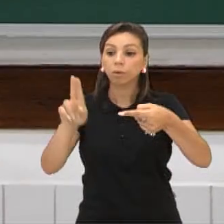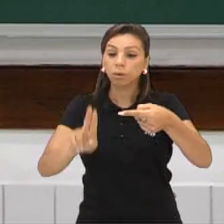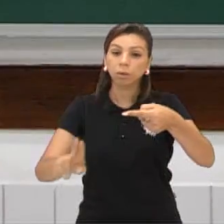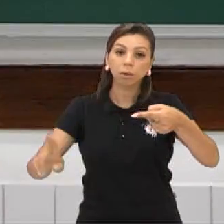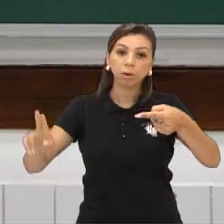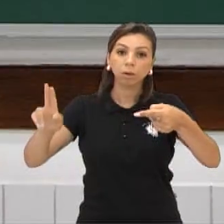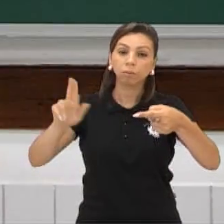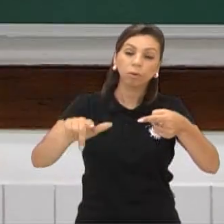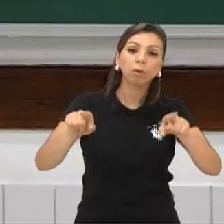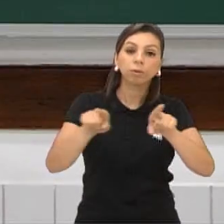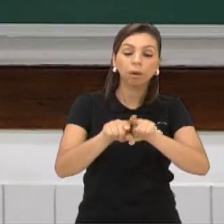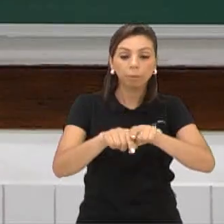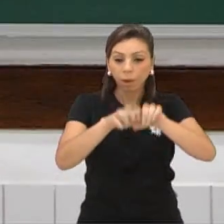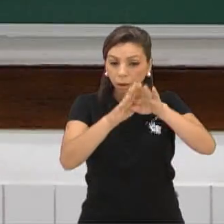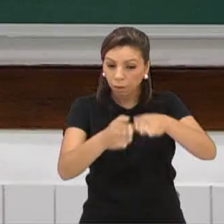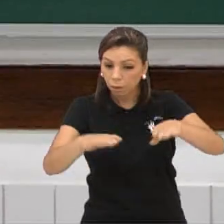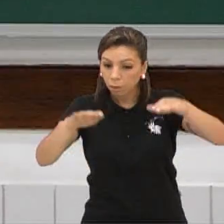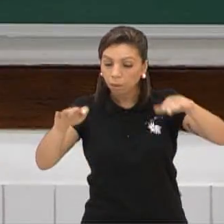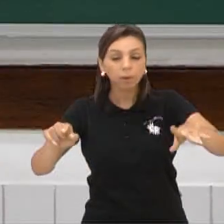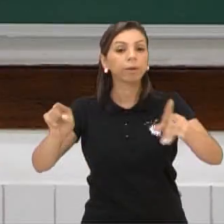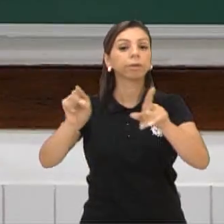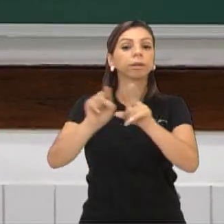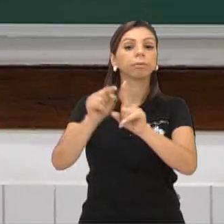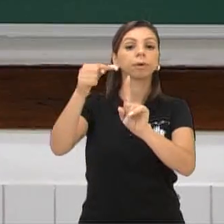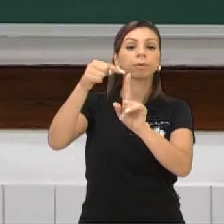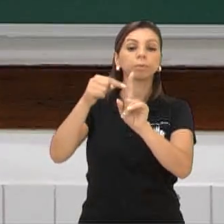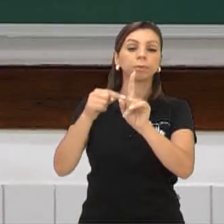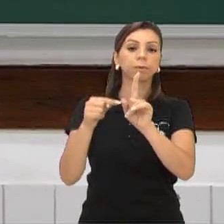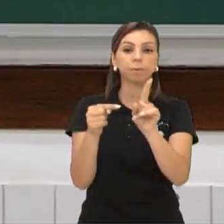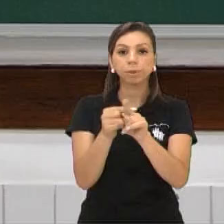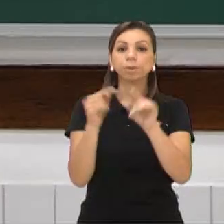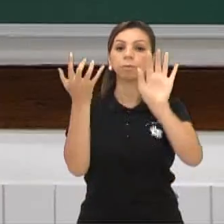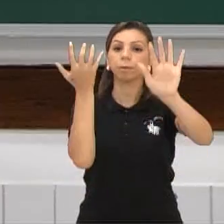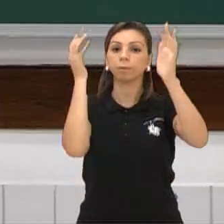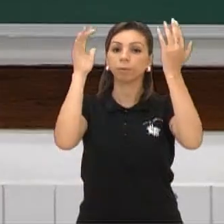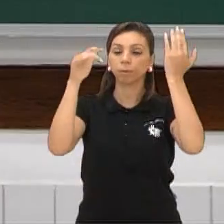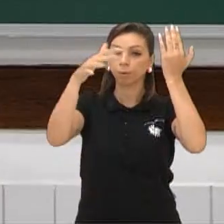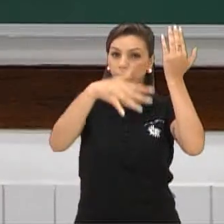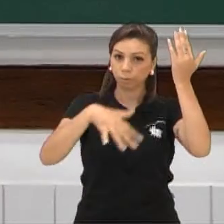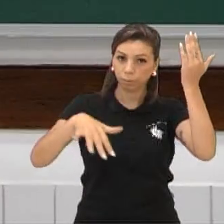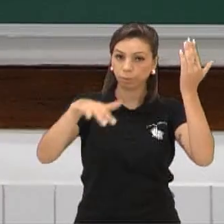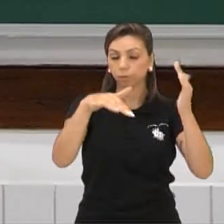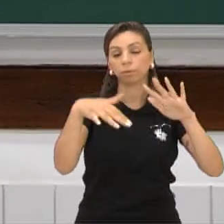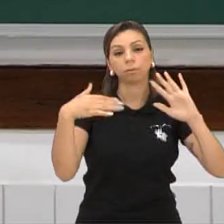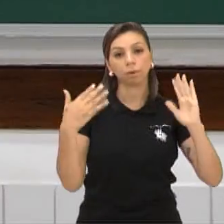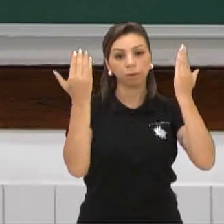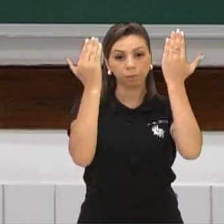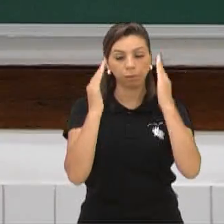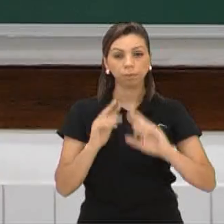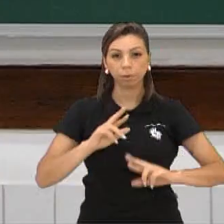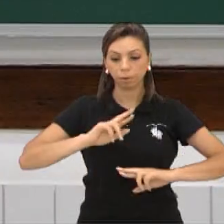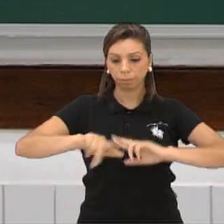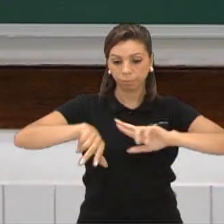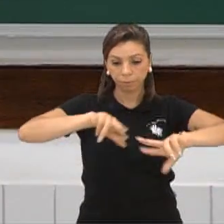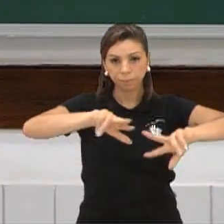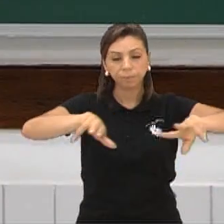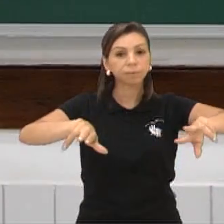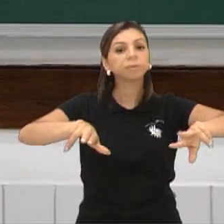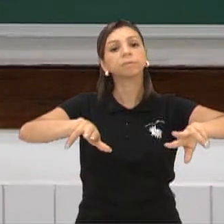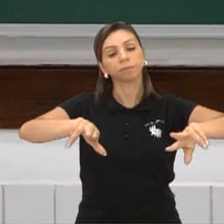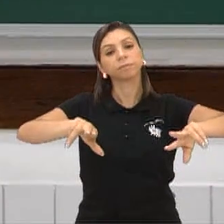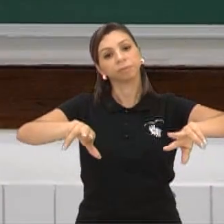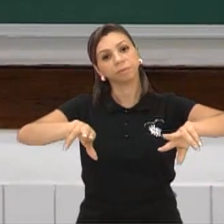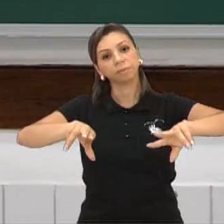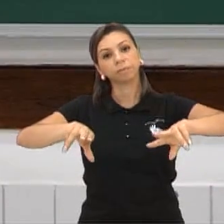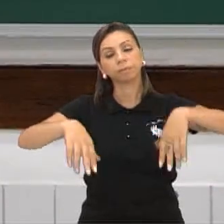ao relevo, à tipologia climática da região. Então, se analisa que a diversificação, sim, é o